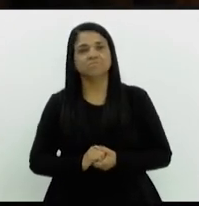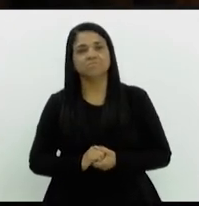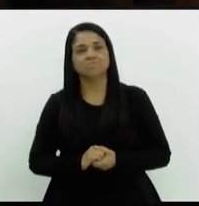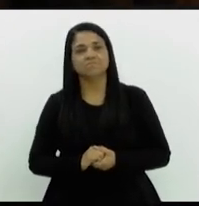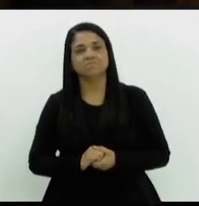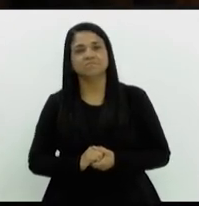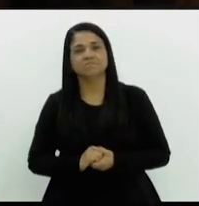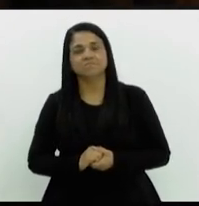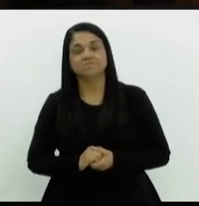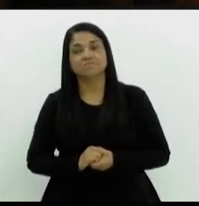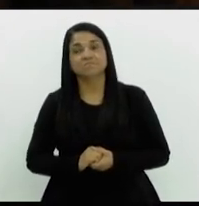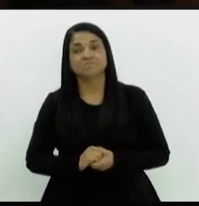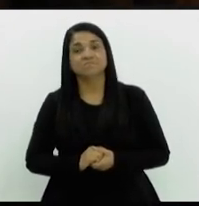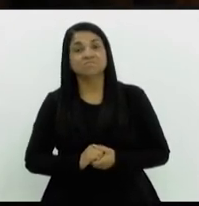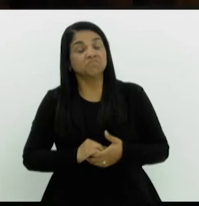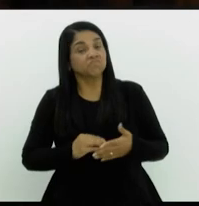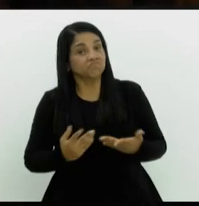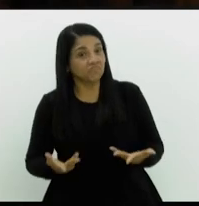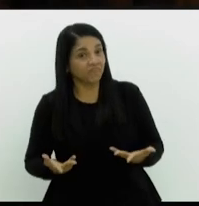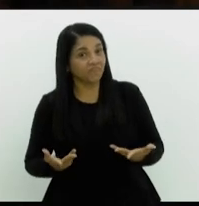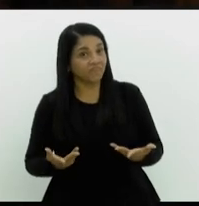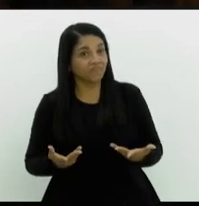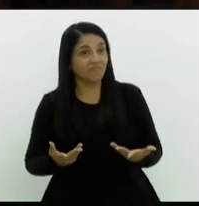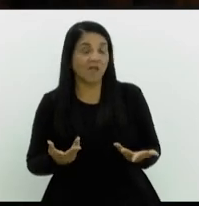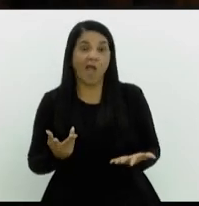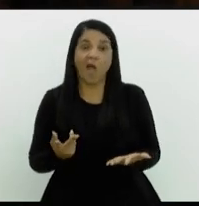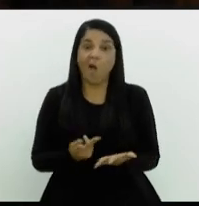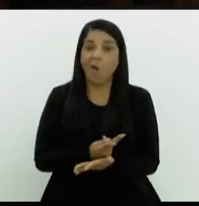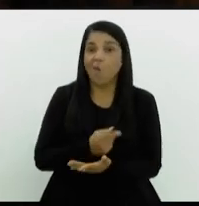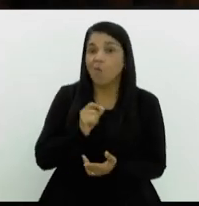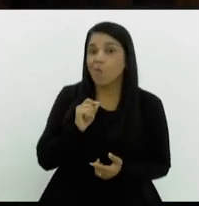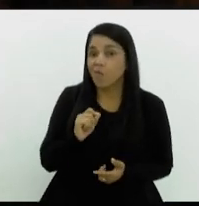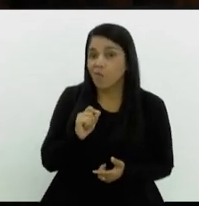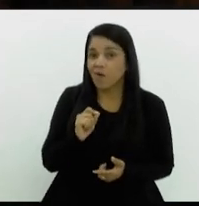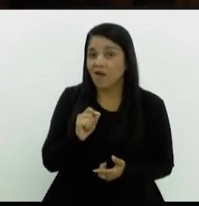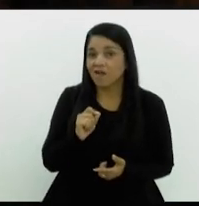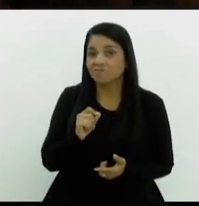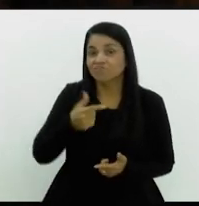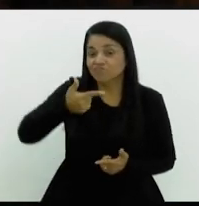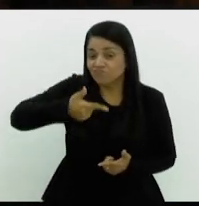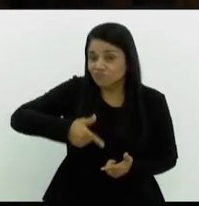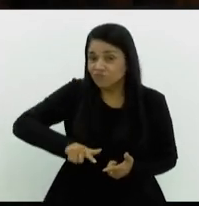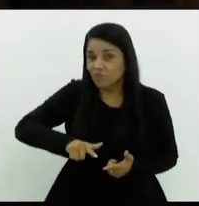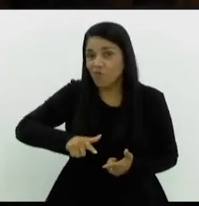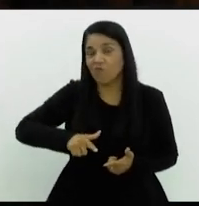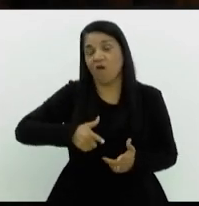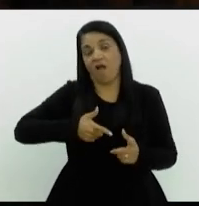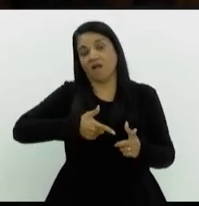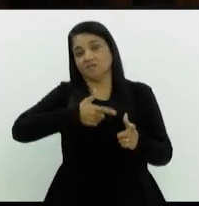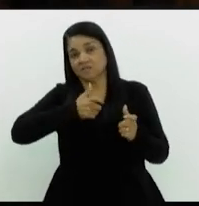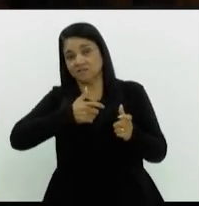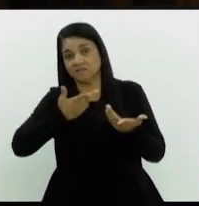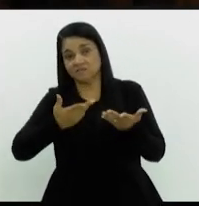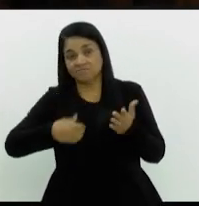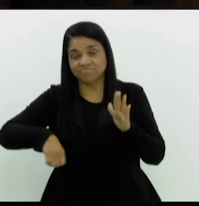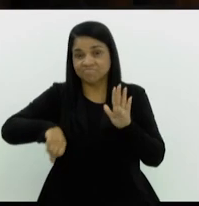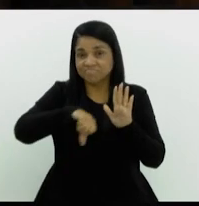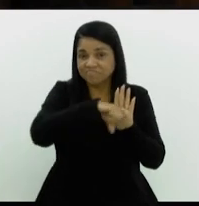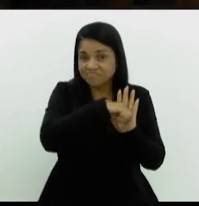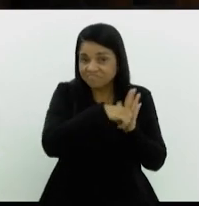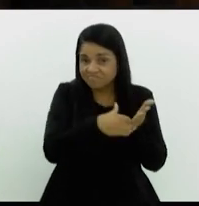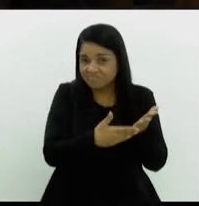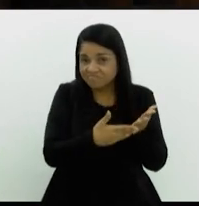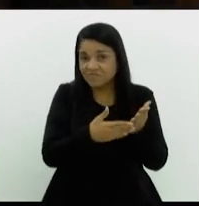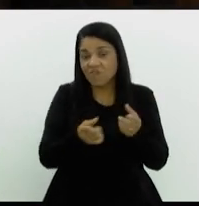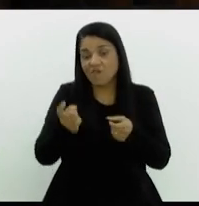é incomum acontecer da reincidência criminal, desses marginais que voltam